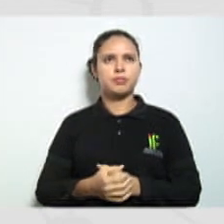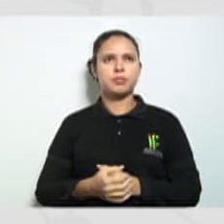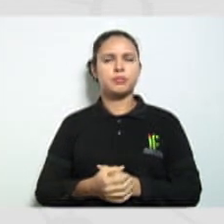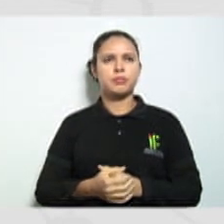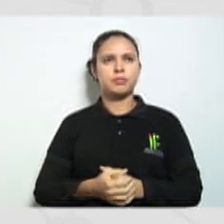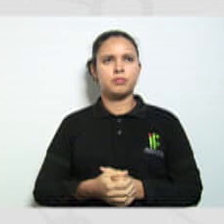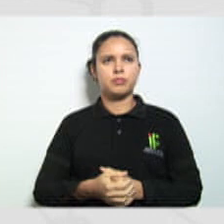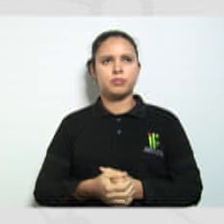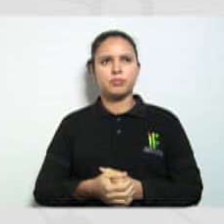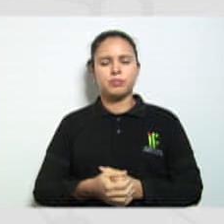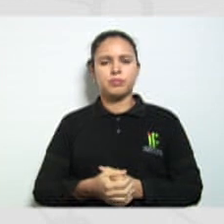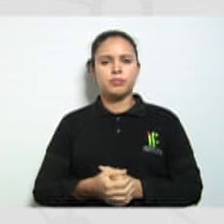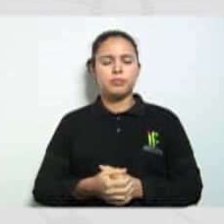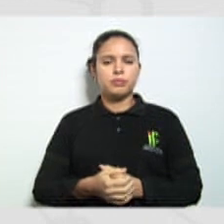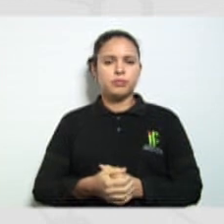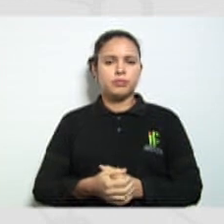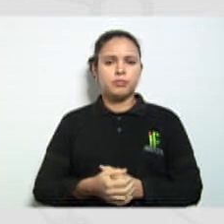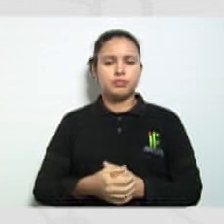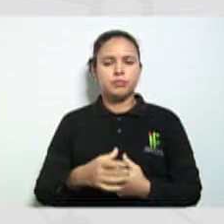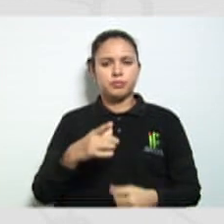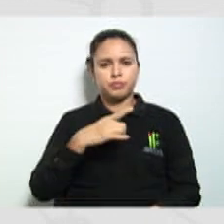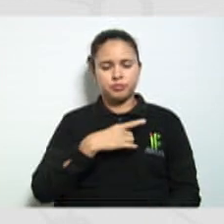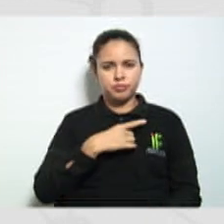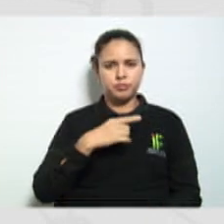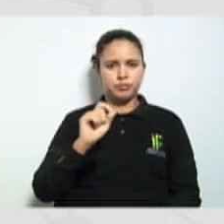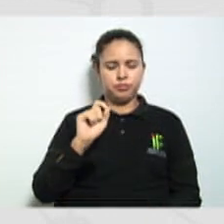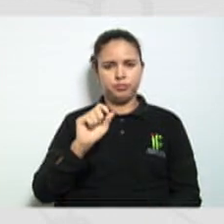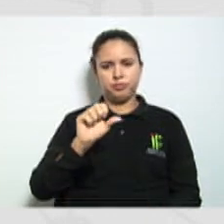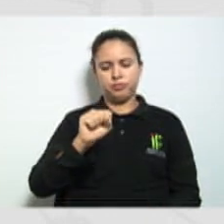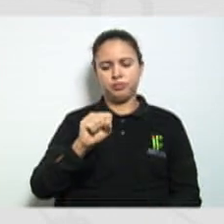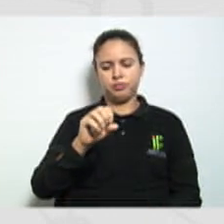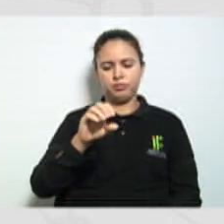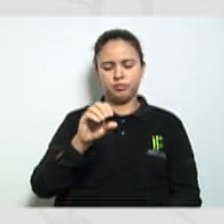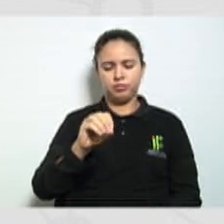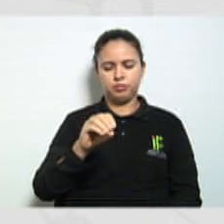Aqui. Então, quando nós temos sobra,